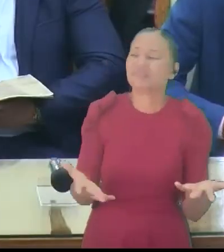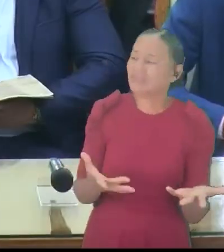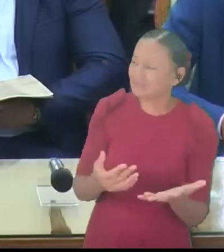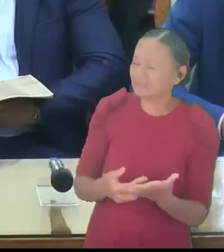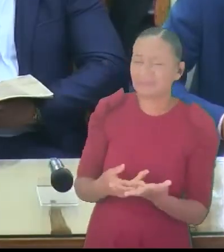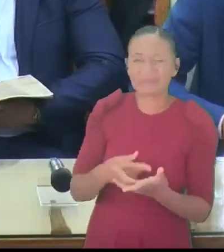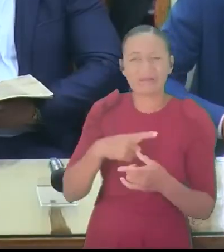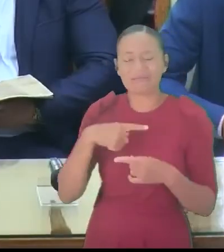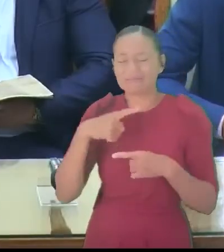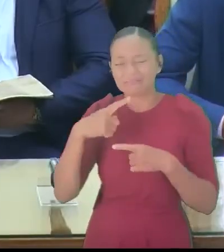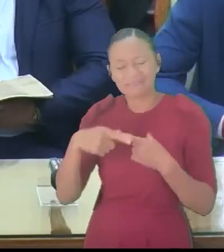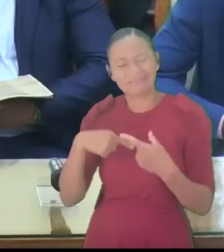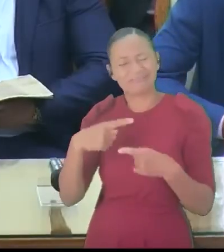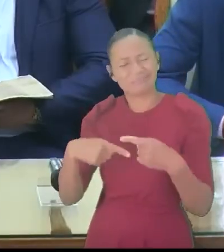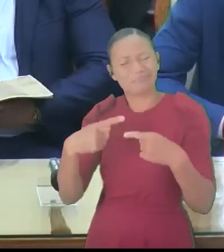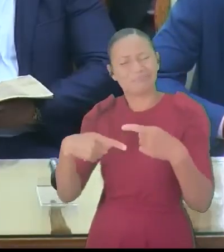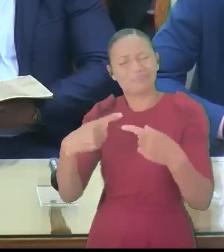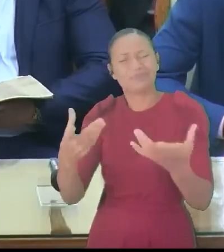linguiça.